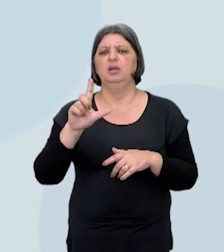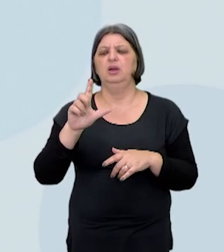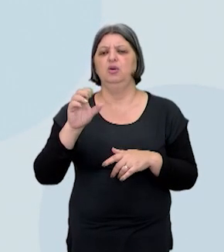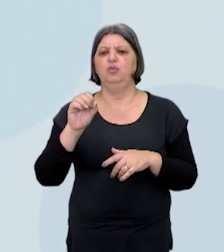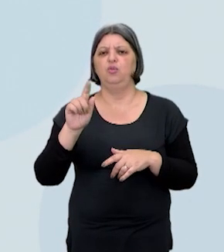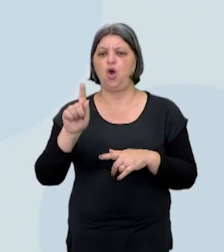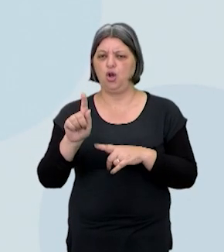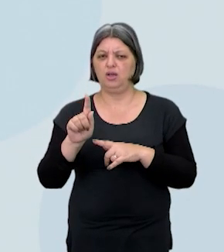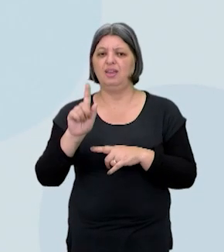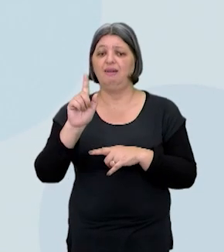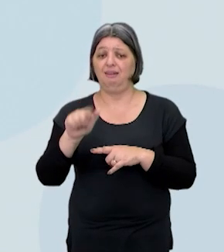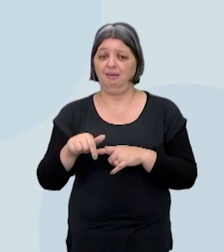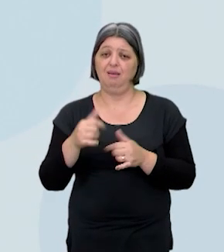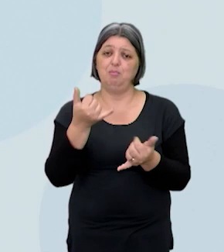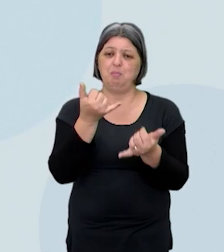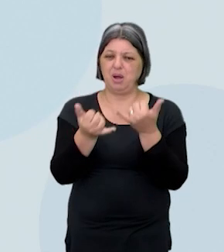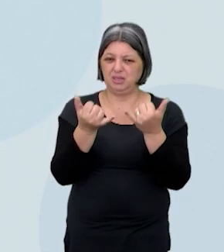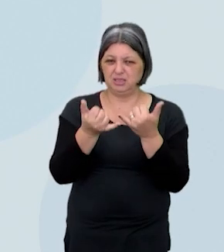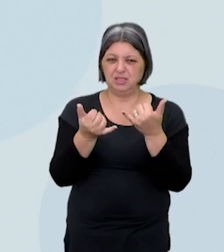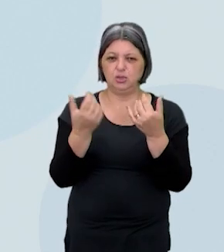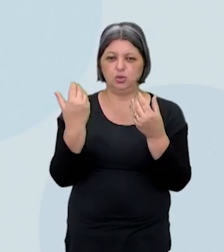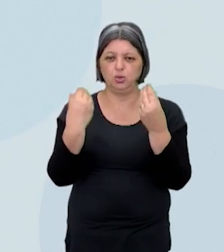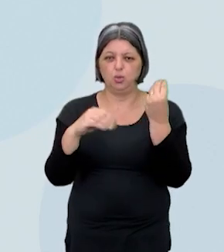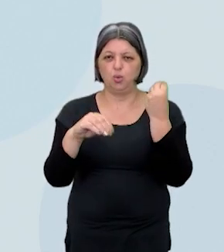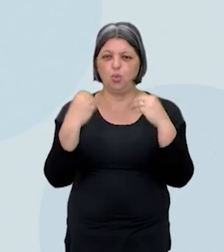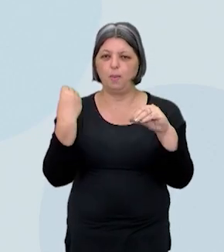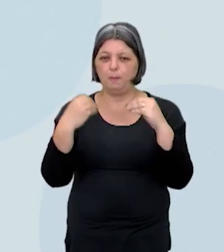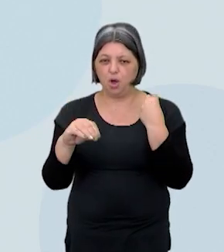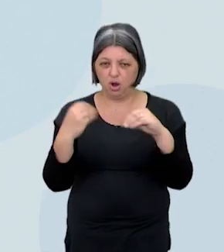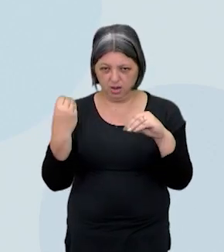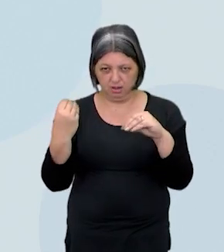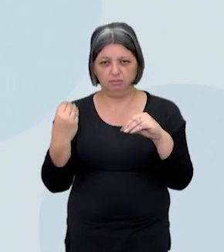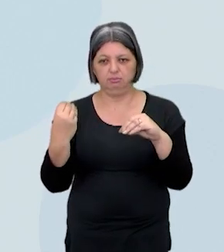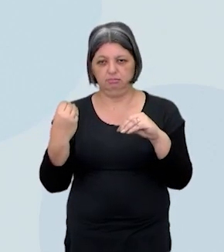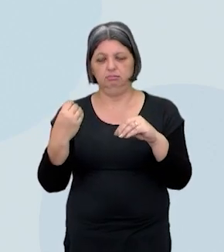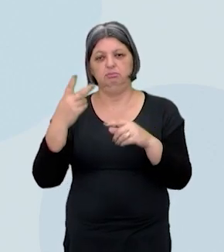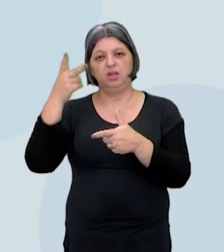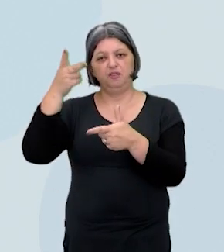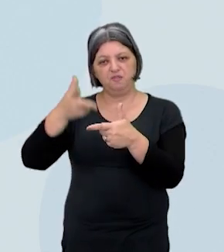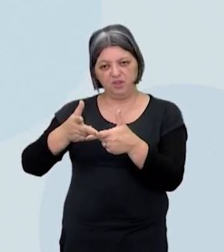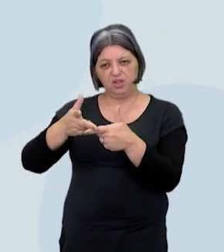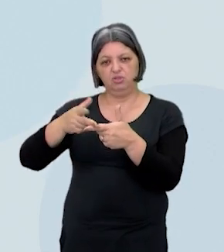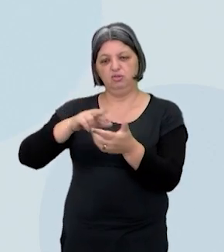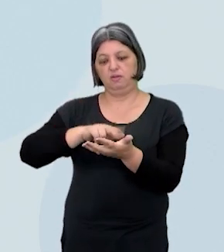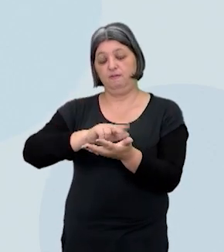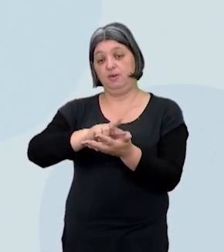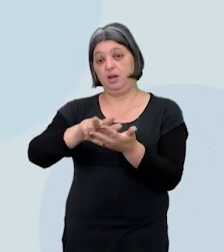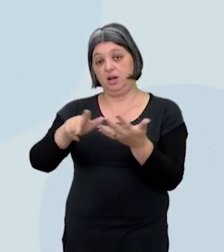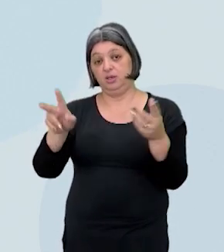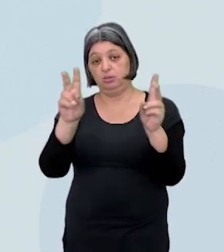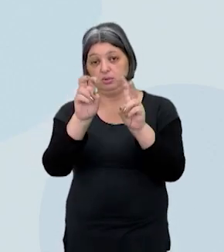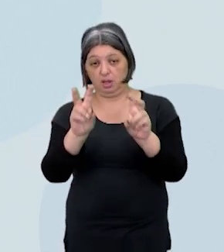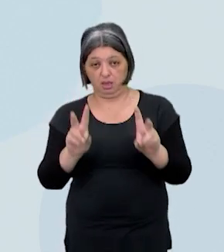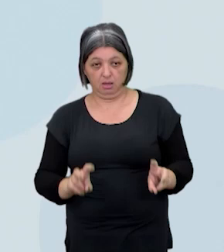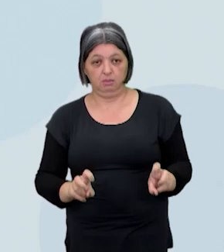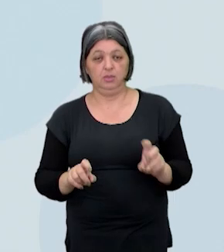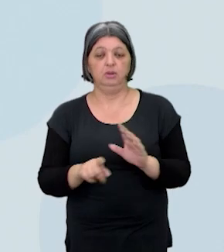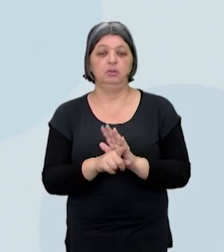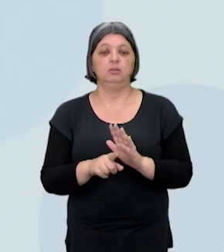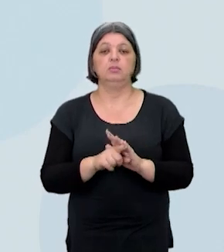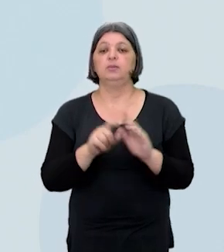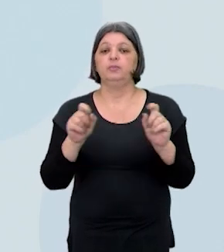vlog é uma espécie de blog em que são exibidos vídeos sobre variados assuntos. Sua função social